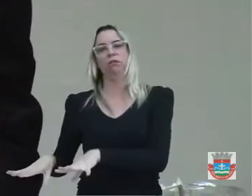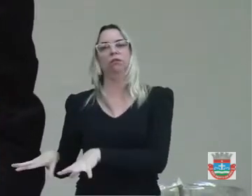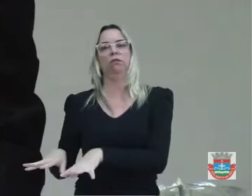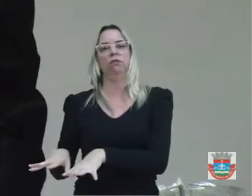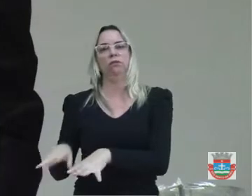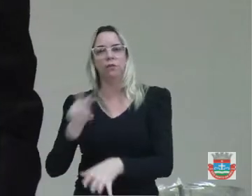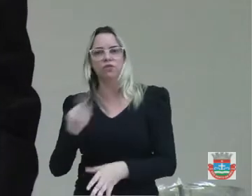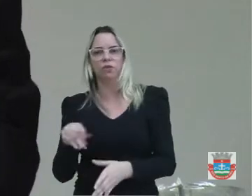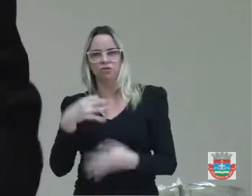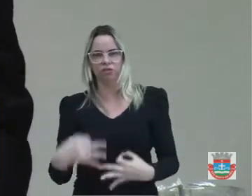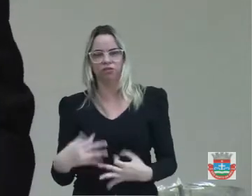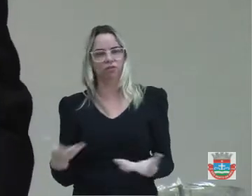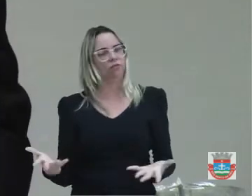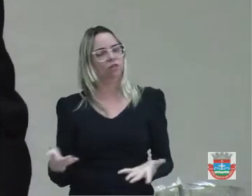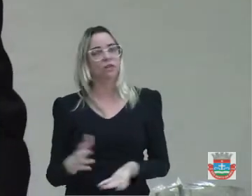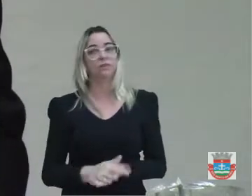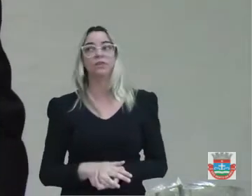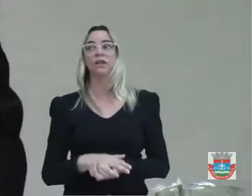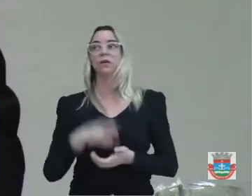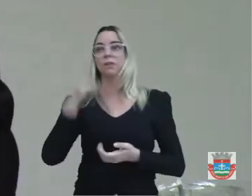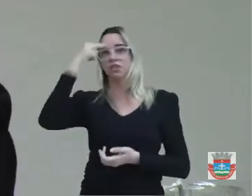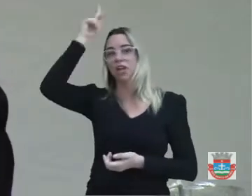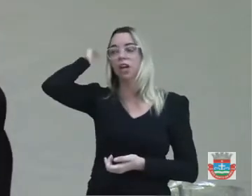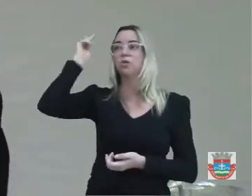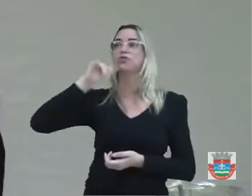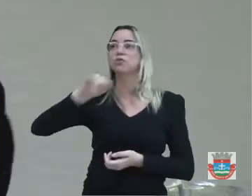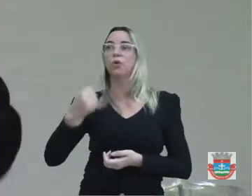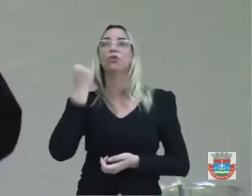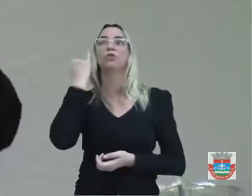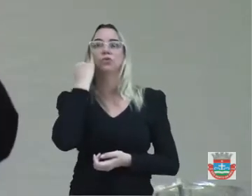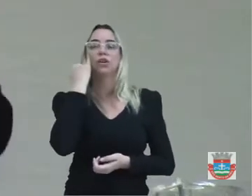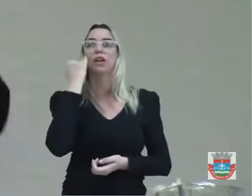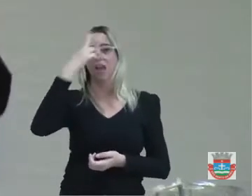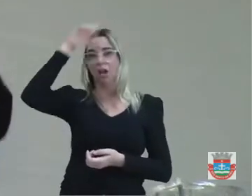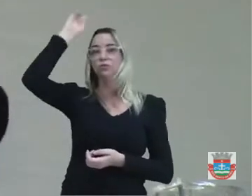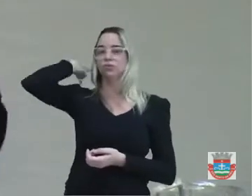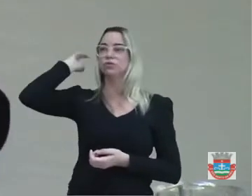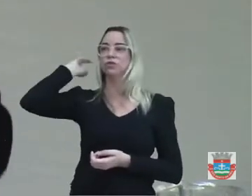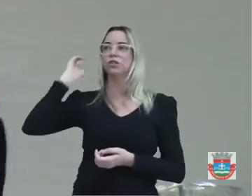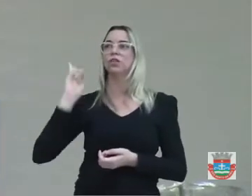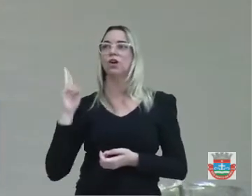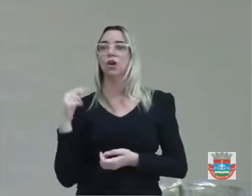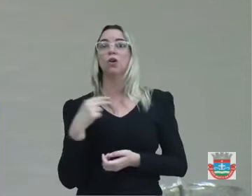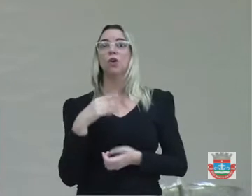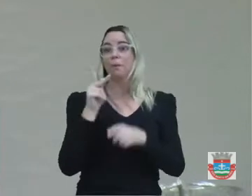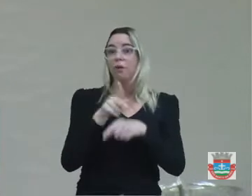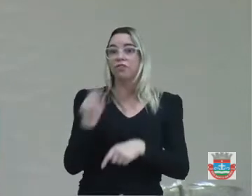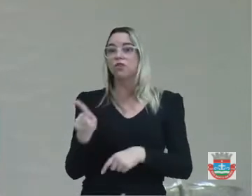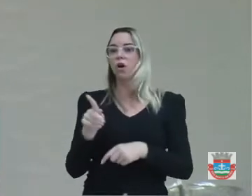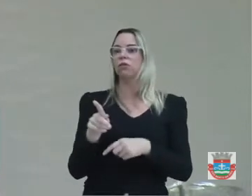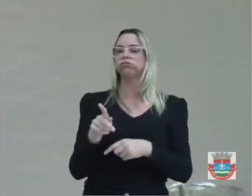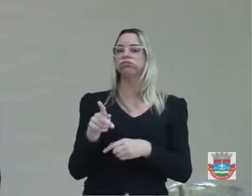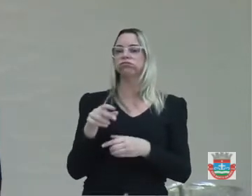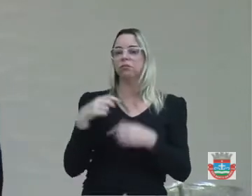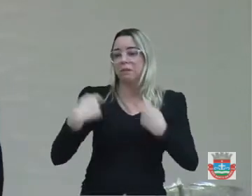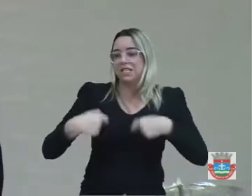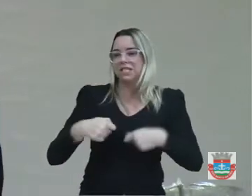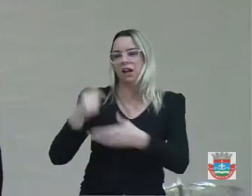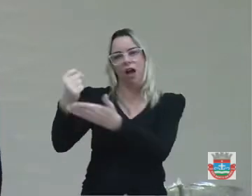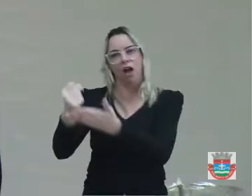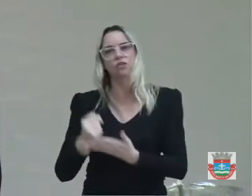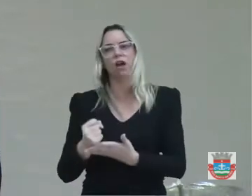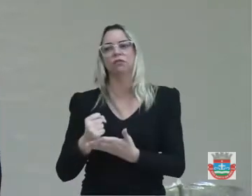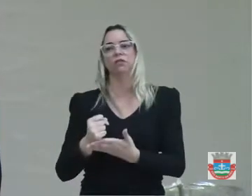eu preciso, vereador Pachequinho, Júnior do Sindicato, Rinaldo, sucessor, o professor precisa do apoio de vocês. É uma vida que eles